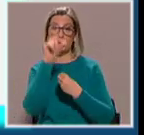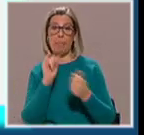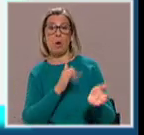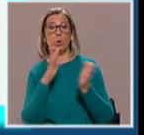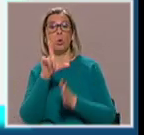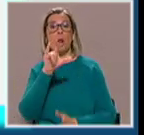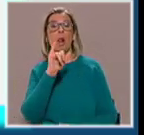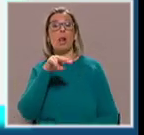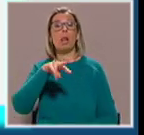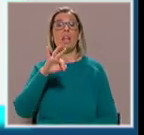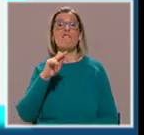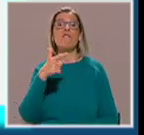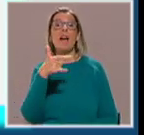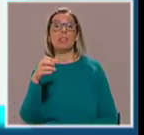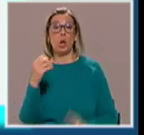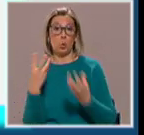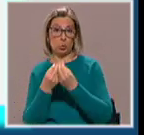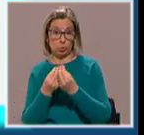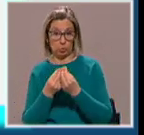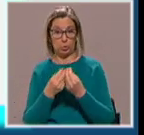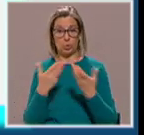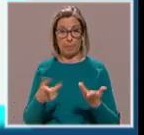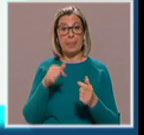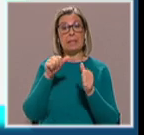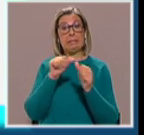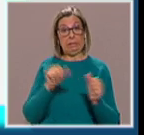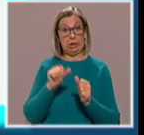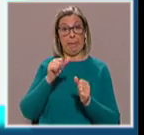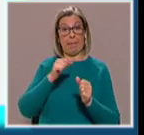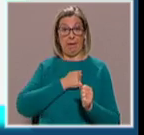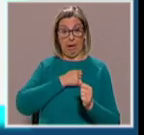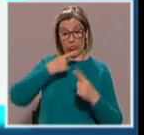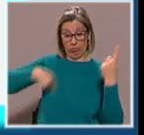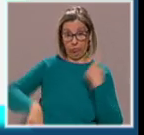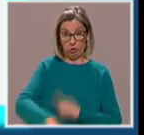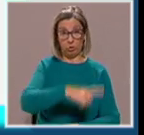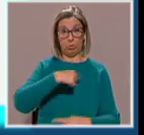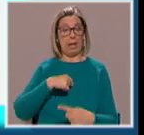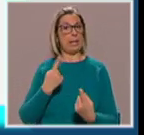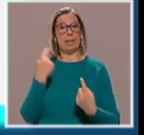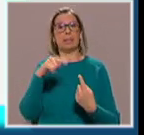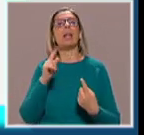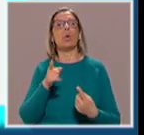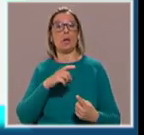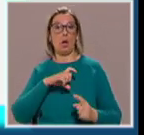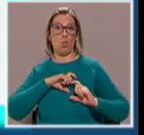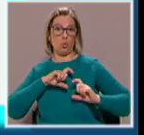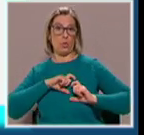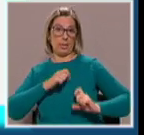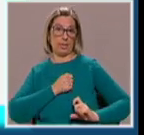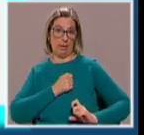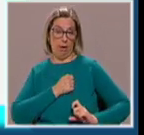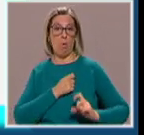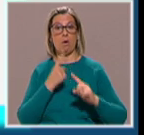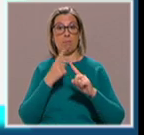O sistema cardiovascular humano é constituído por um órgão propulsor, o coração, e pelos vasos sanguíneos,